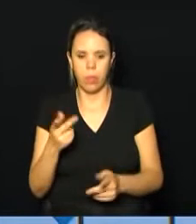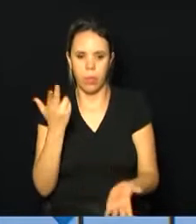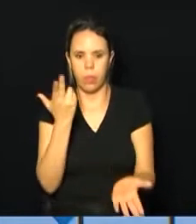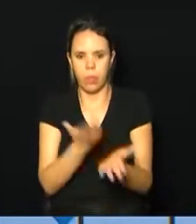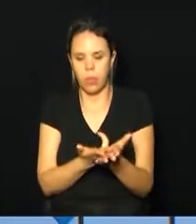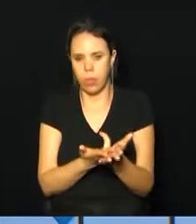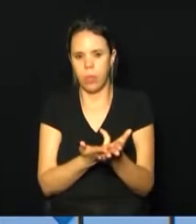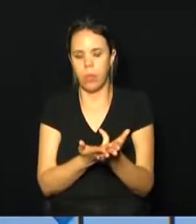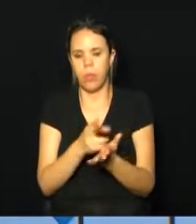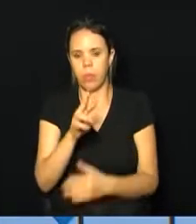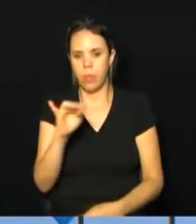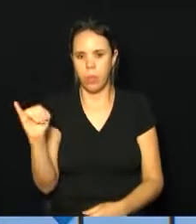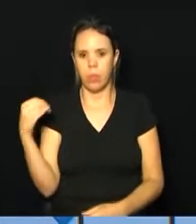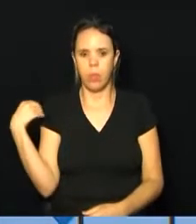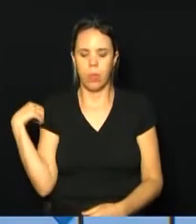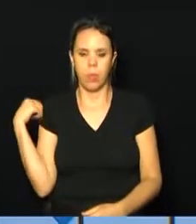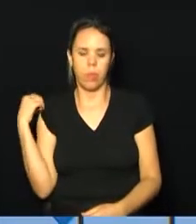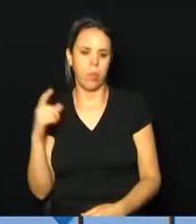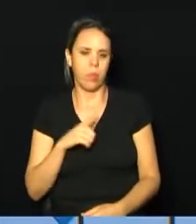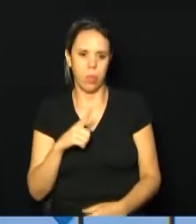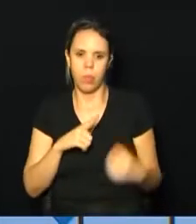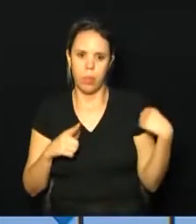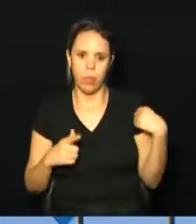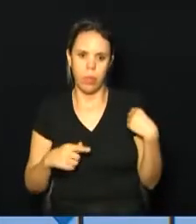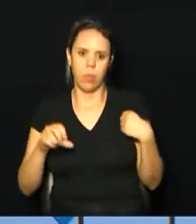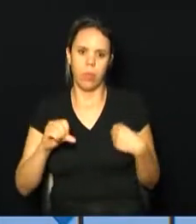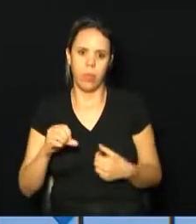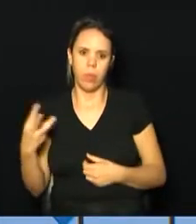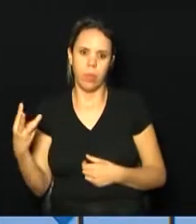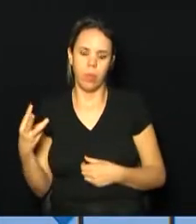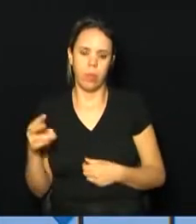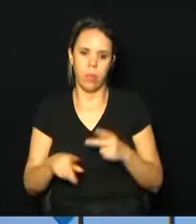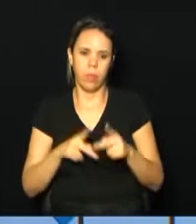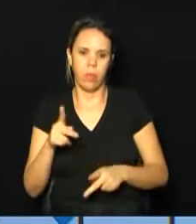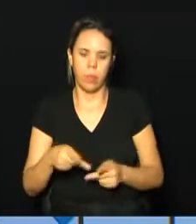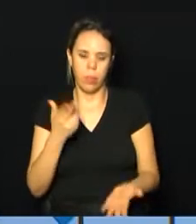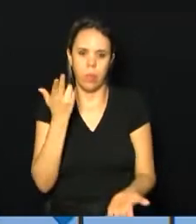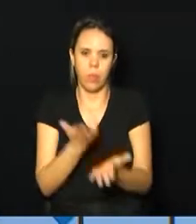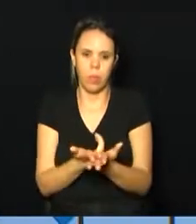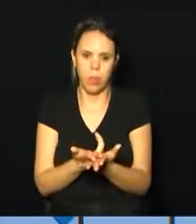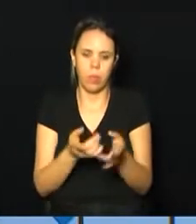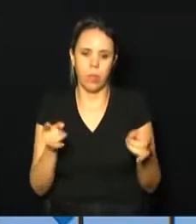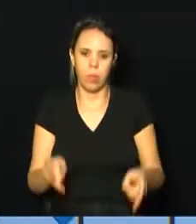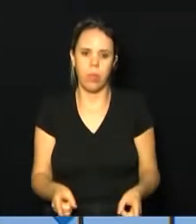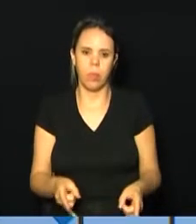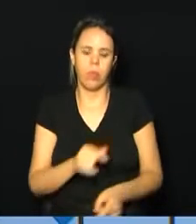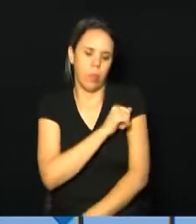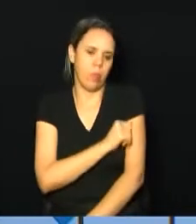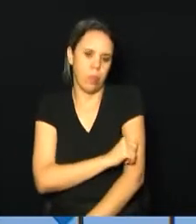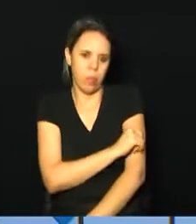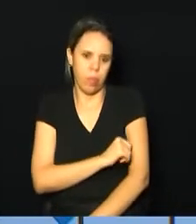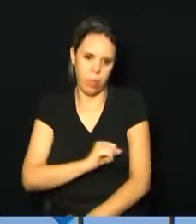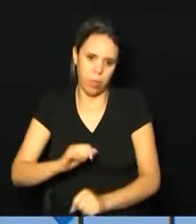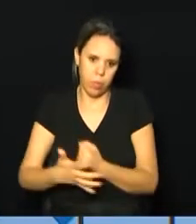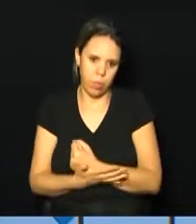internados em leitos de UTI. Nós temos ainda 93 pacientes internados em leitos de enfermaria